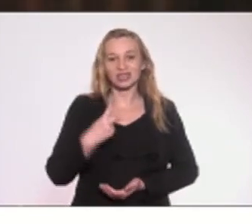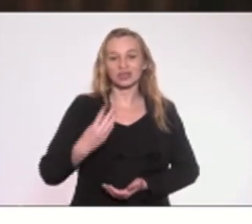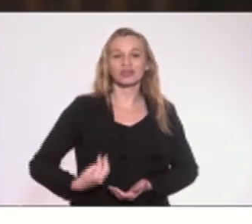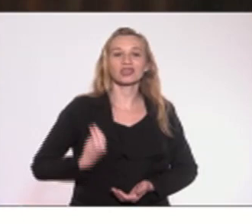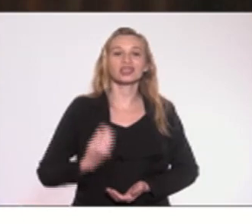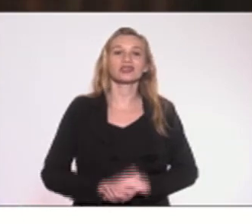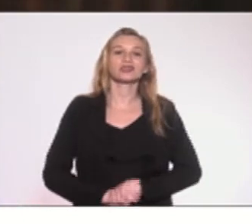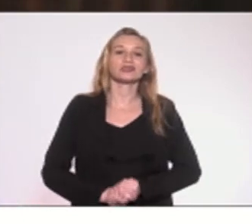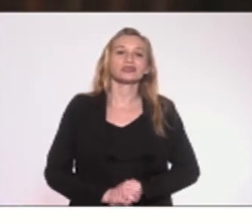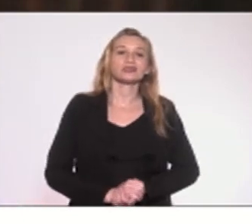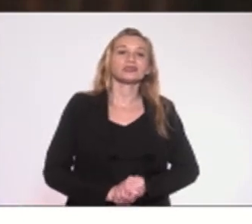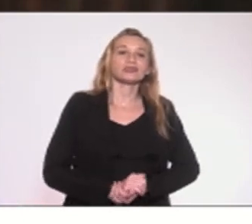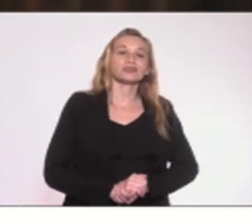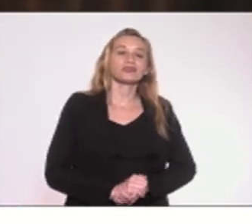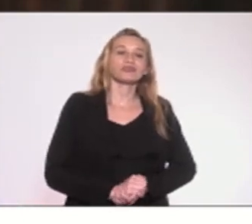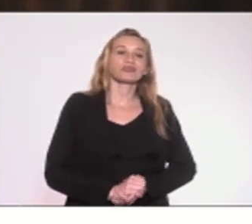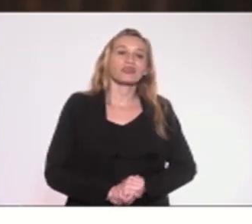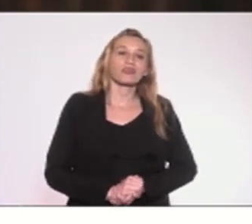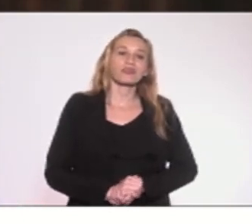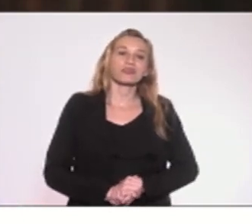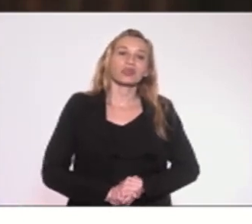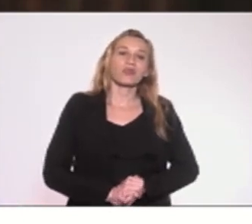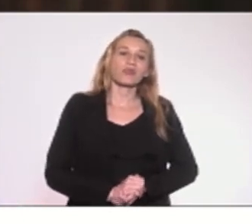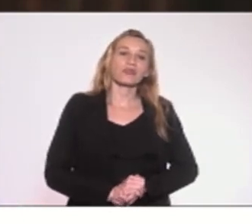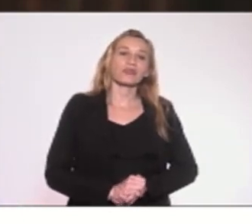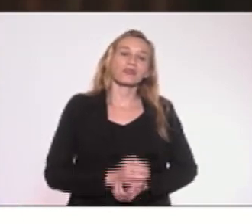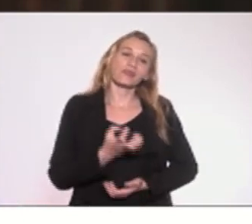presença. Eu queria aqui